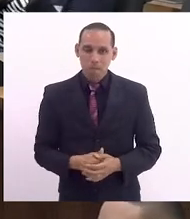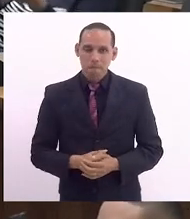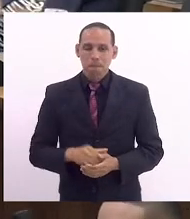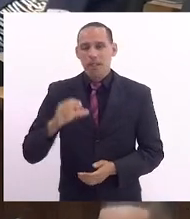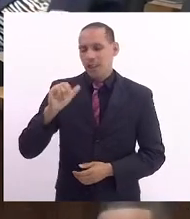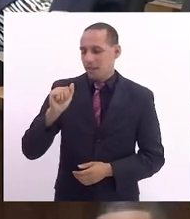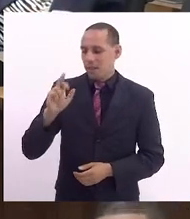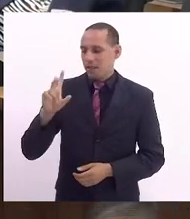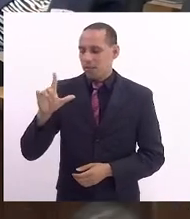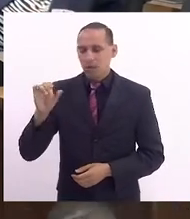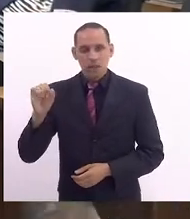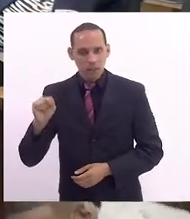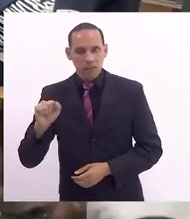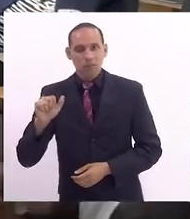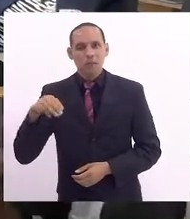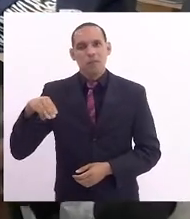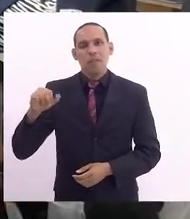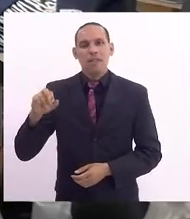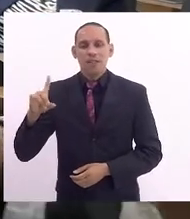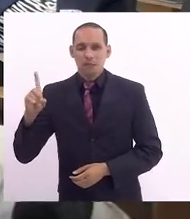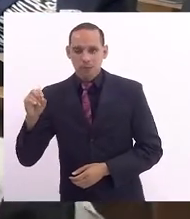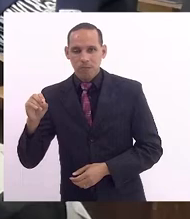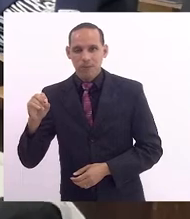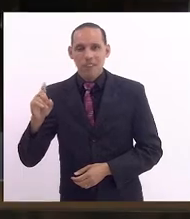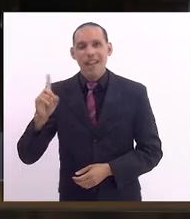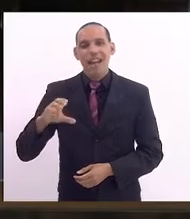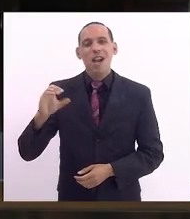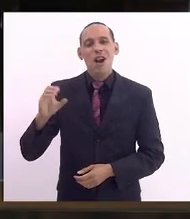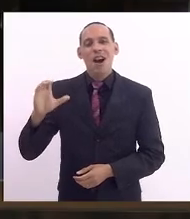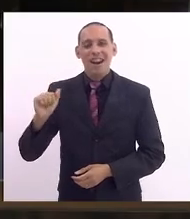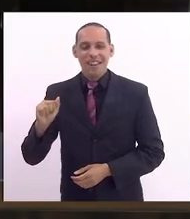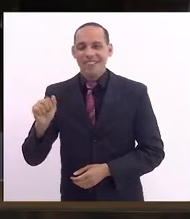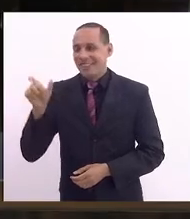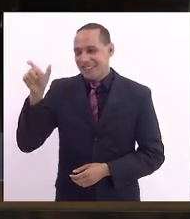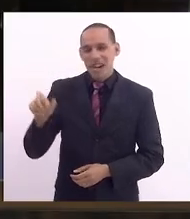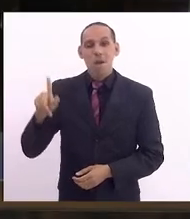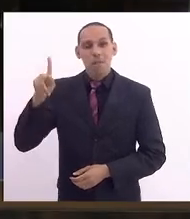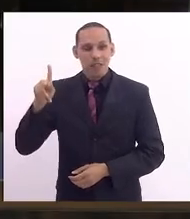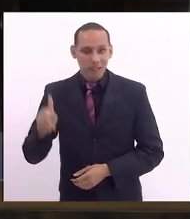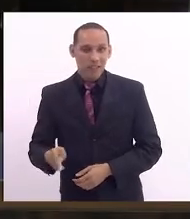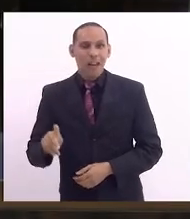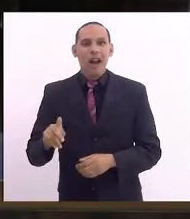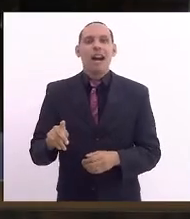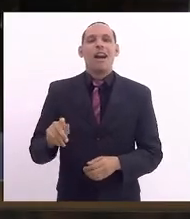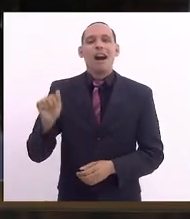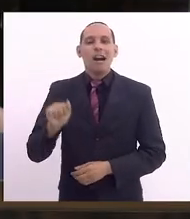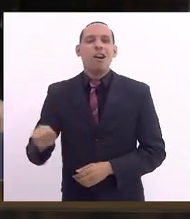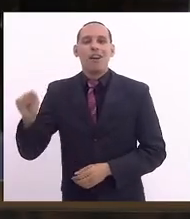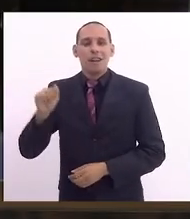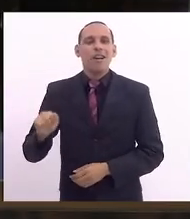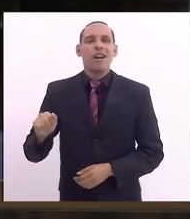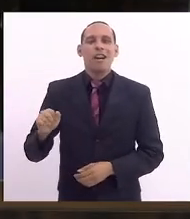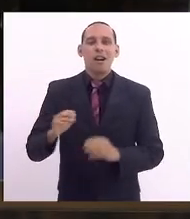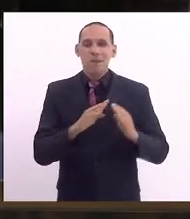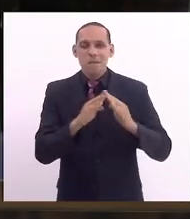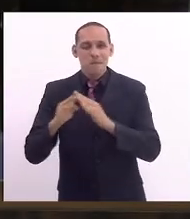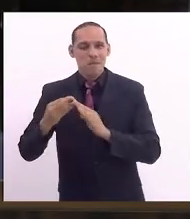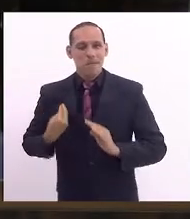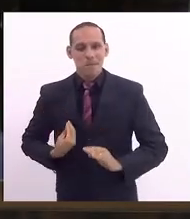Carlos Alberto Macedo, o nosso querido Coca, presidente da Associação de Moradores da Abolição.